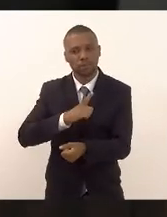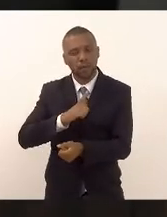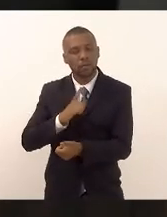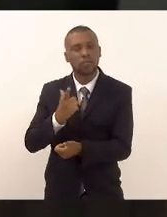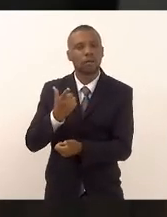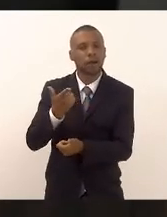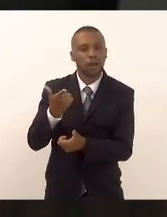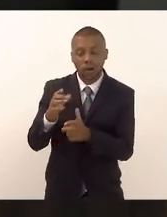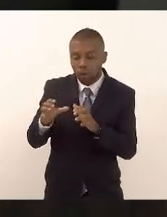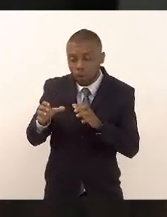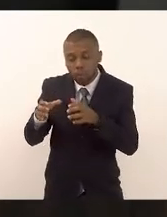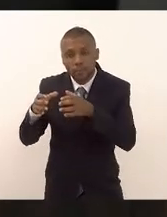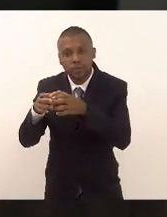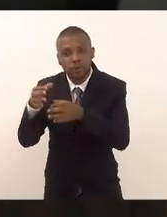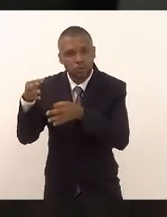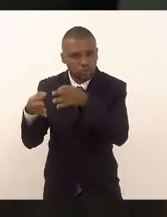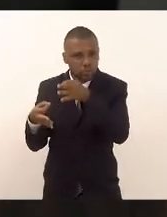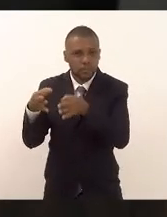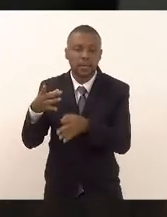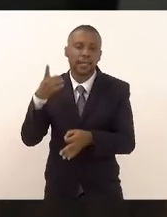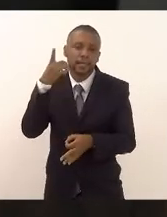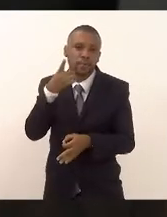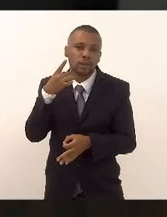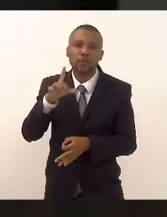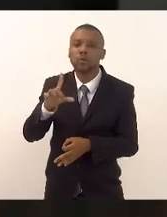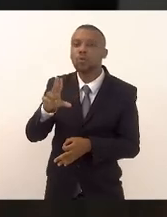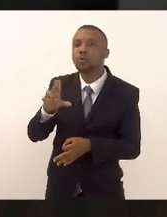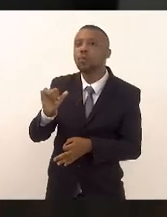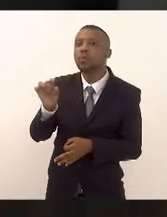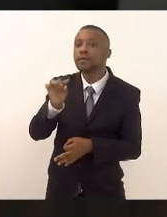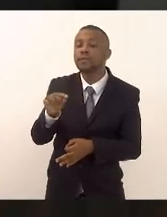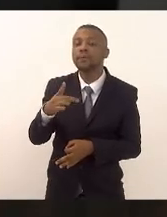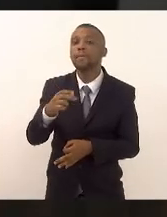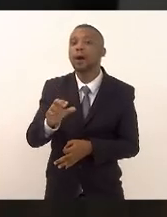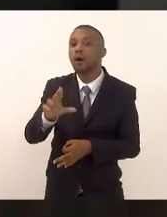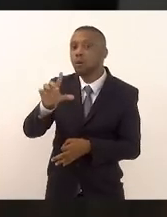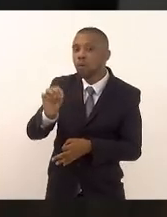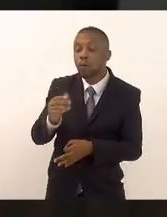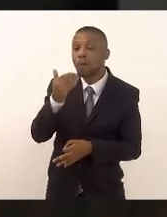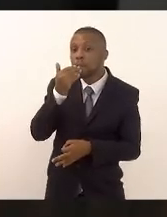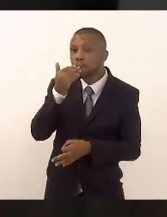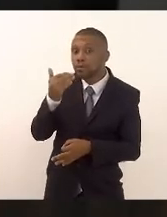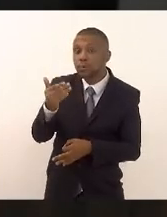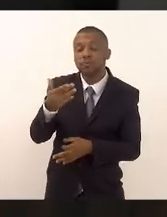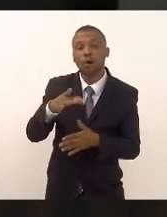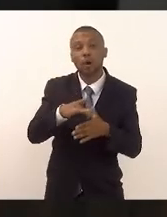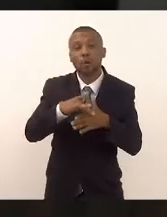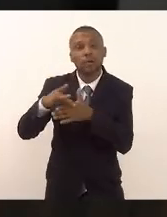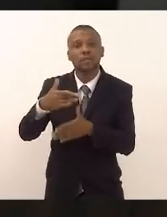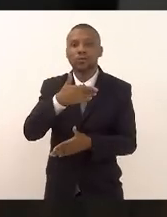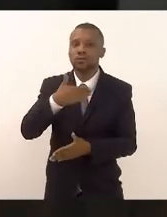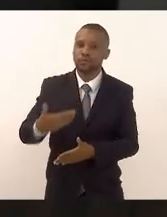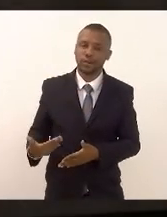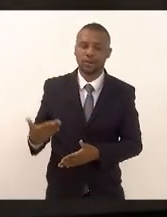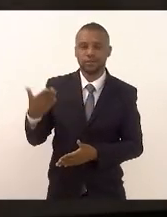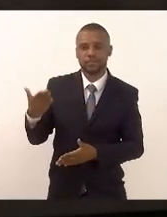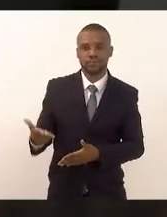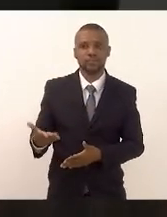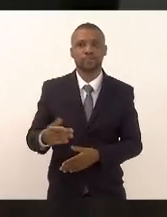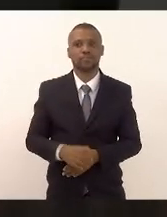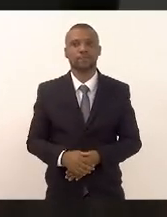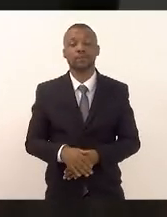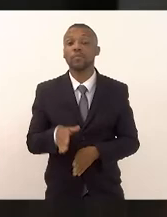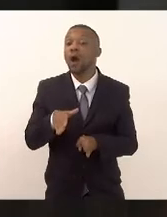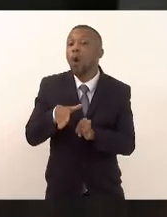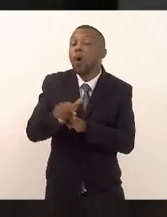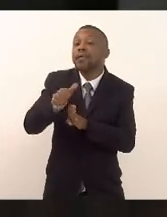Constituição e Justiça, deputado Luiz Paulo, a pedido do líder do governo. Sobre a orientação